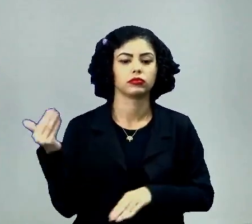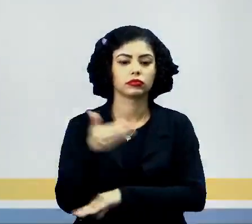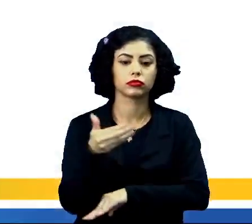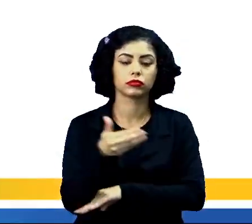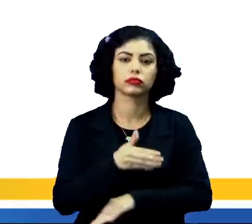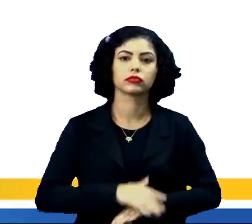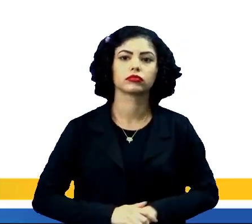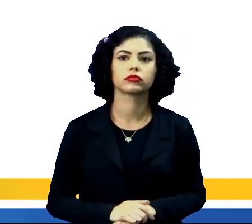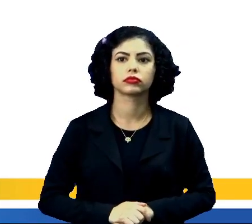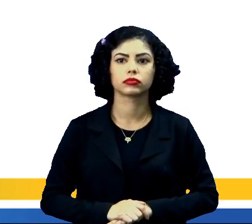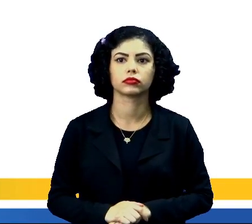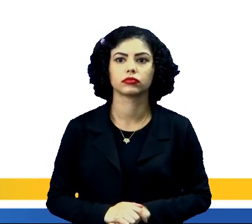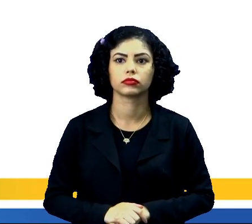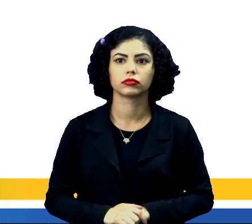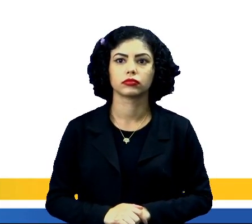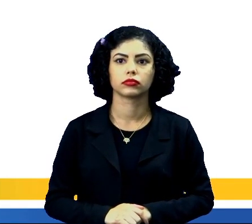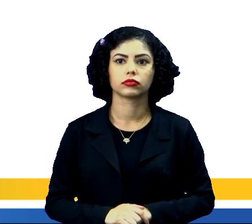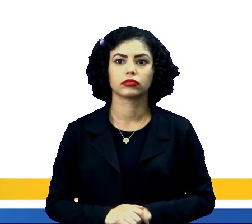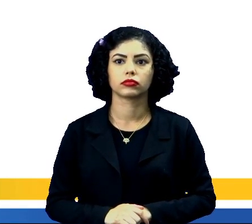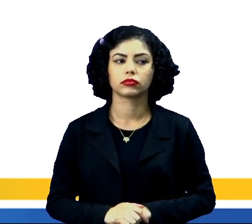visitado.